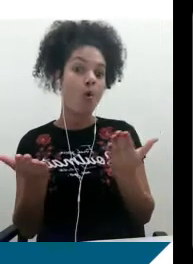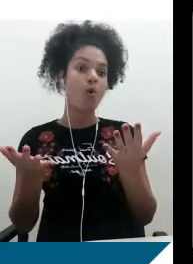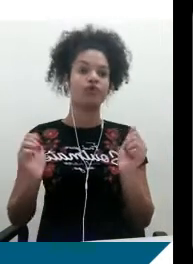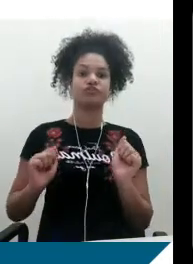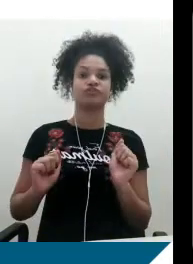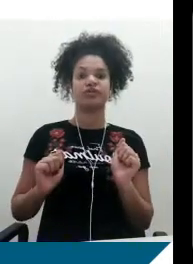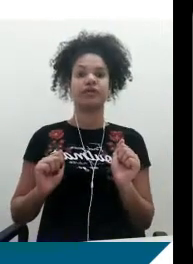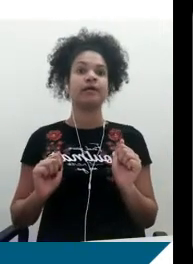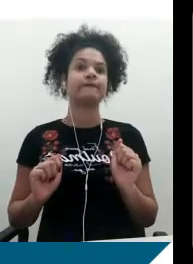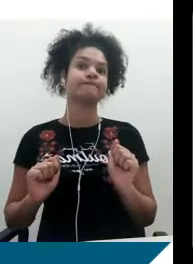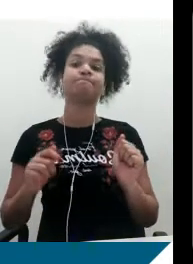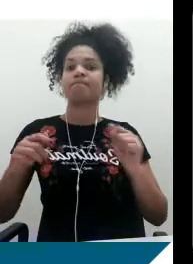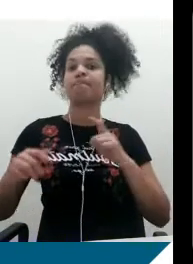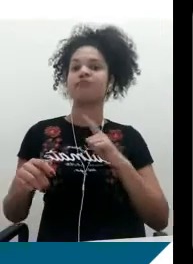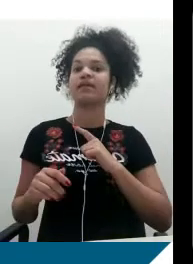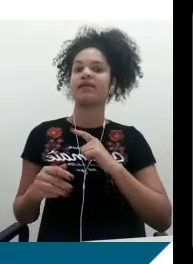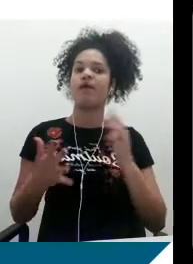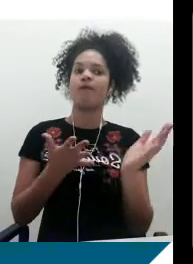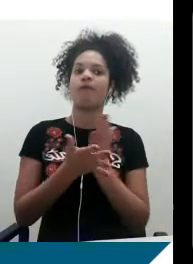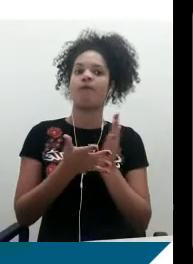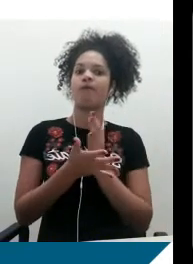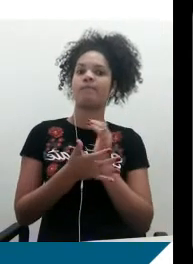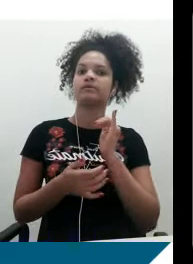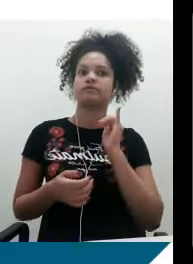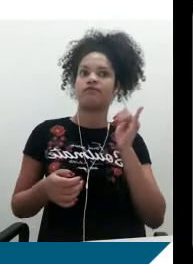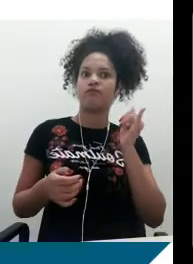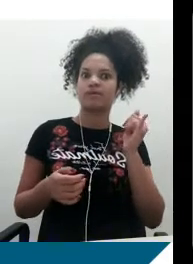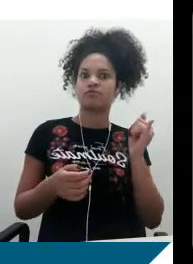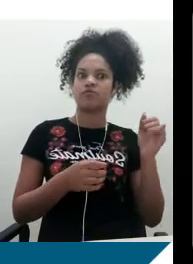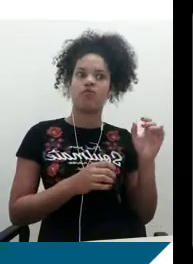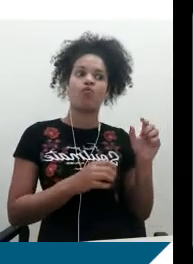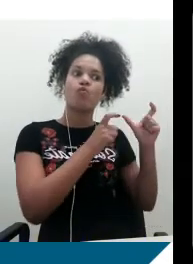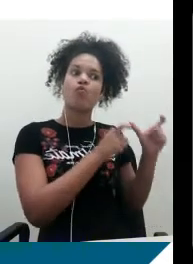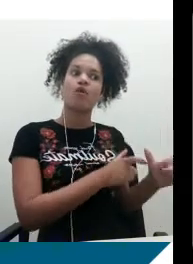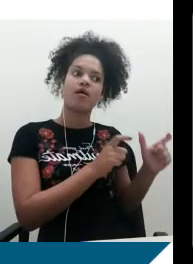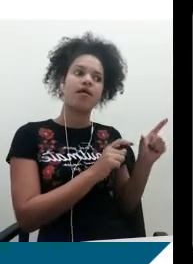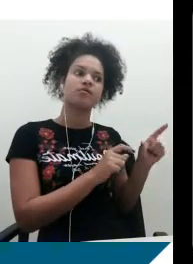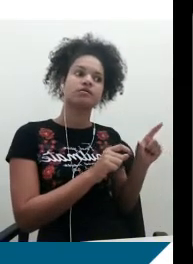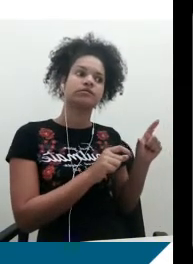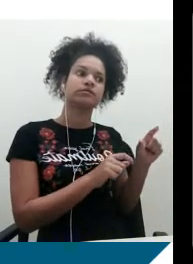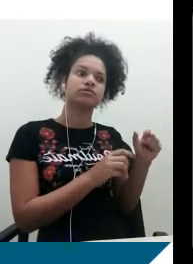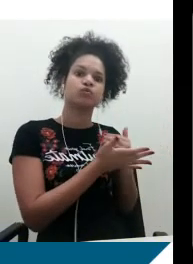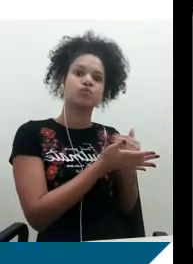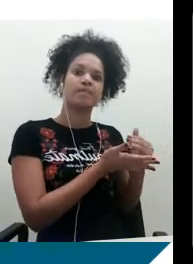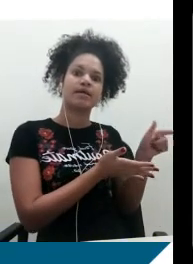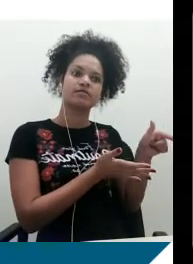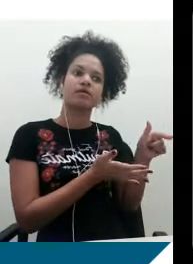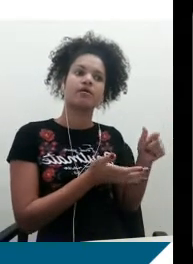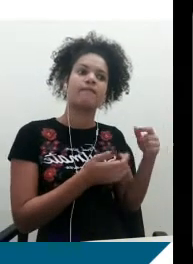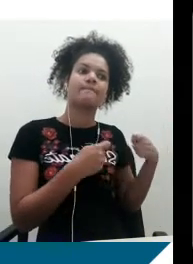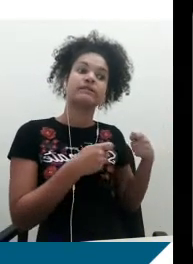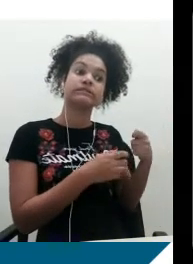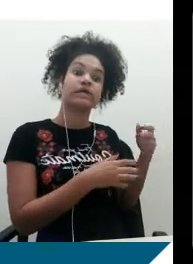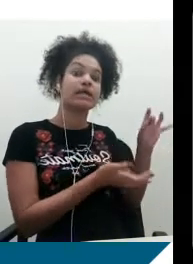do conhecimento, a fonte de informações sobre o tema proposto e sobre as possíveis